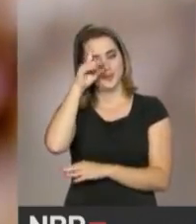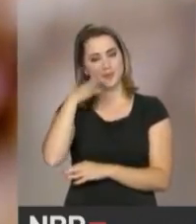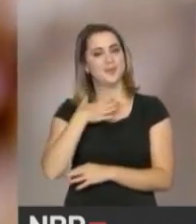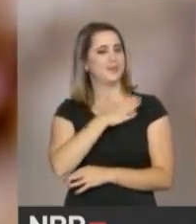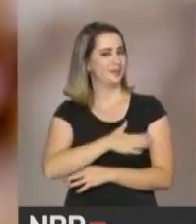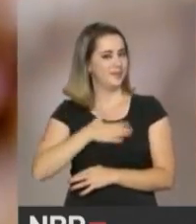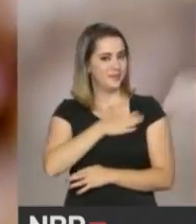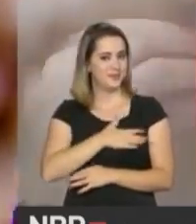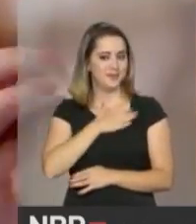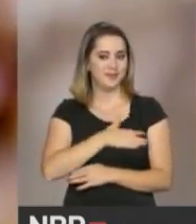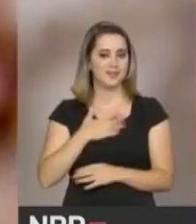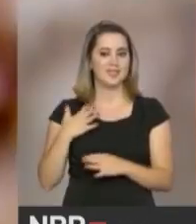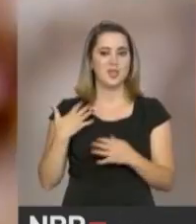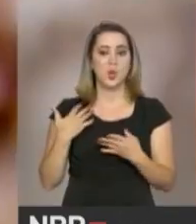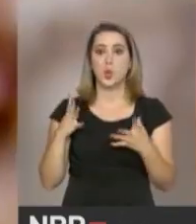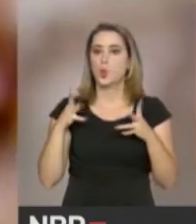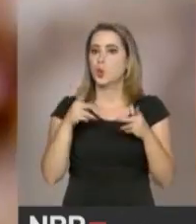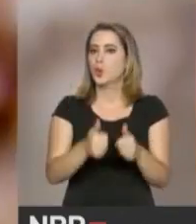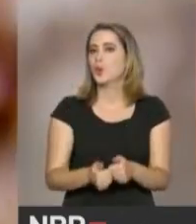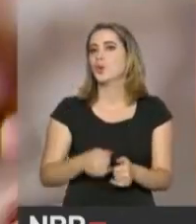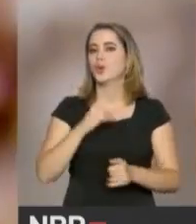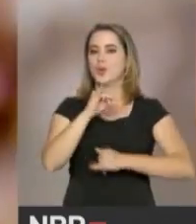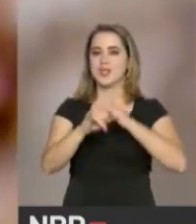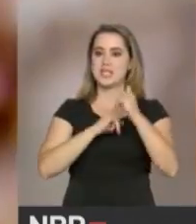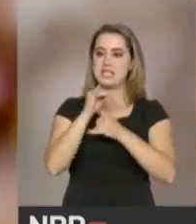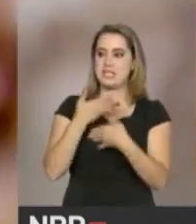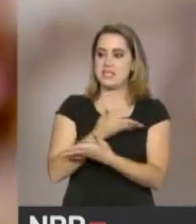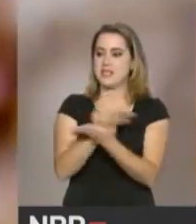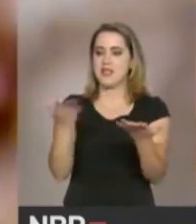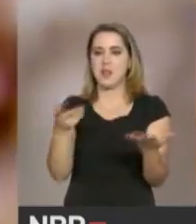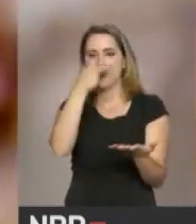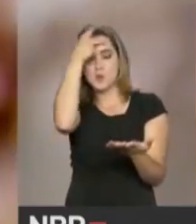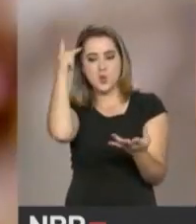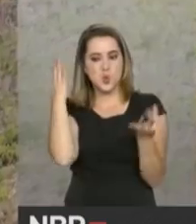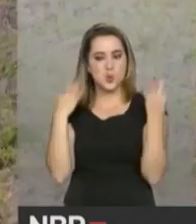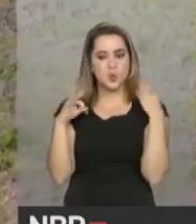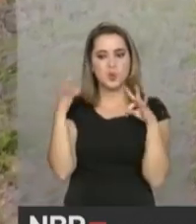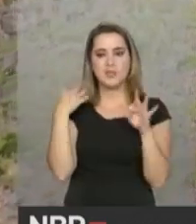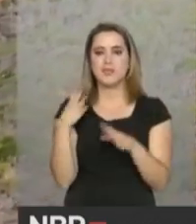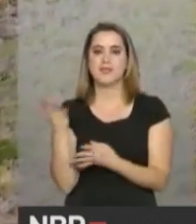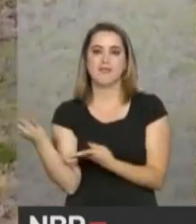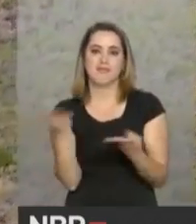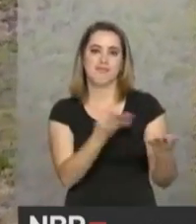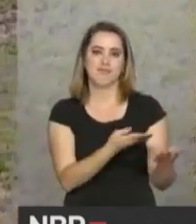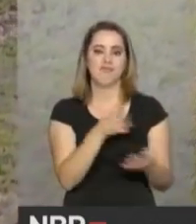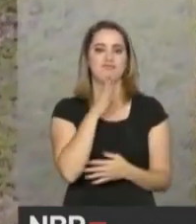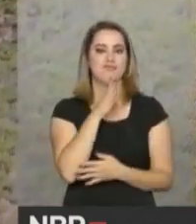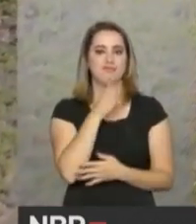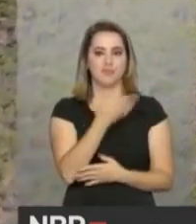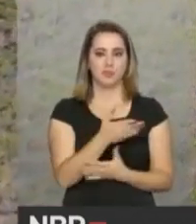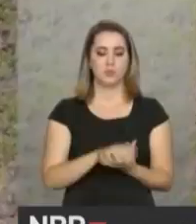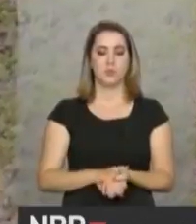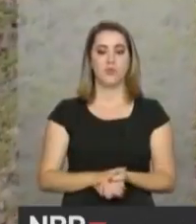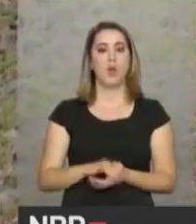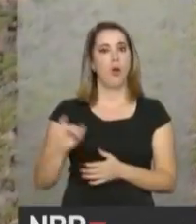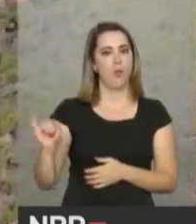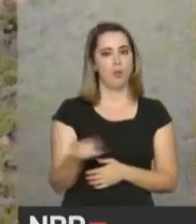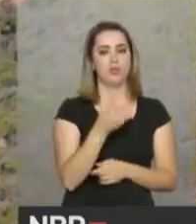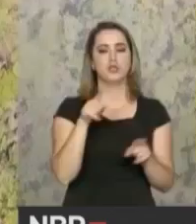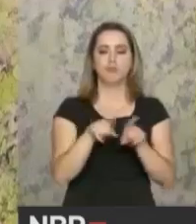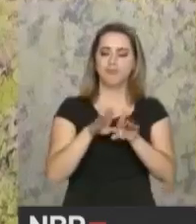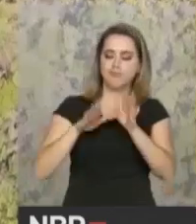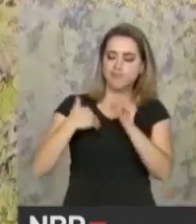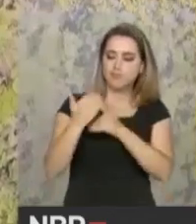prazer de estar passando todas as informações para o turista que vem até aqui. Oportunidade também para o desenvolvimento